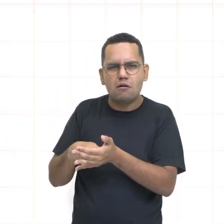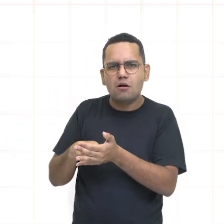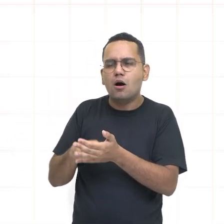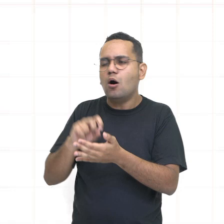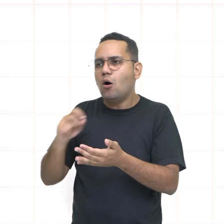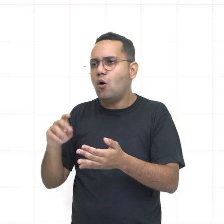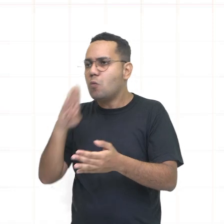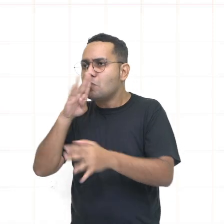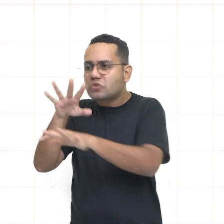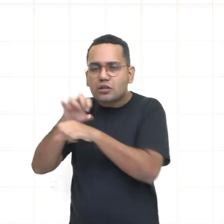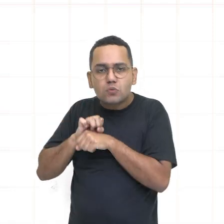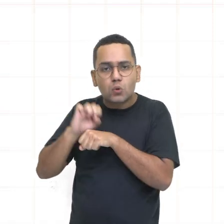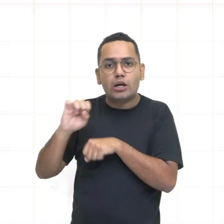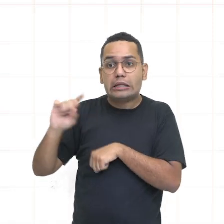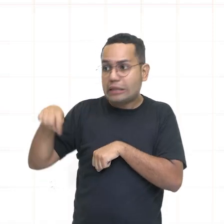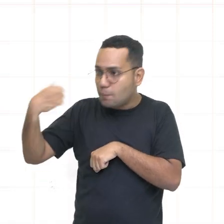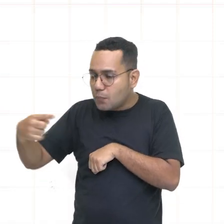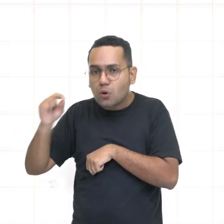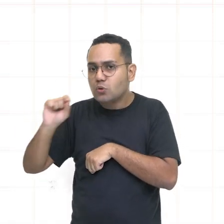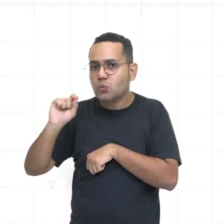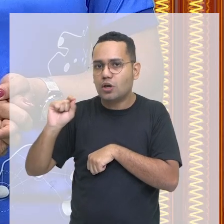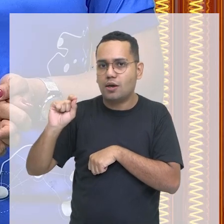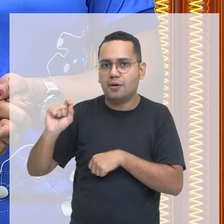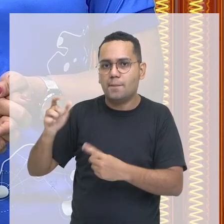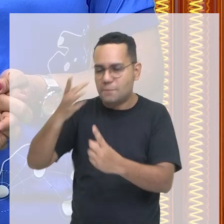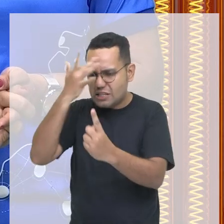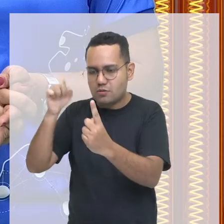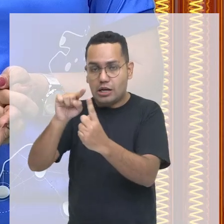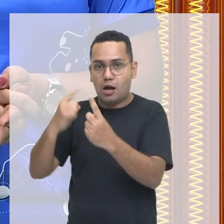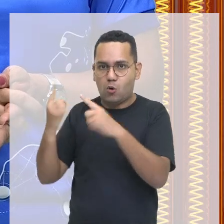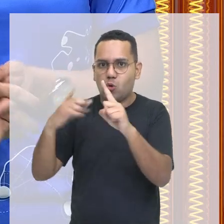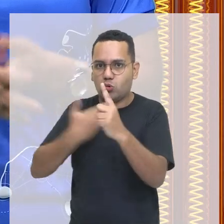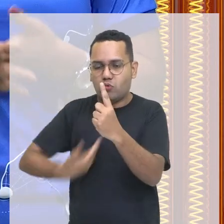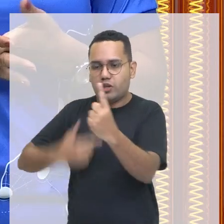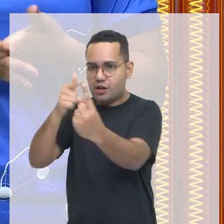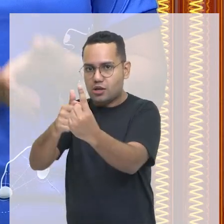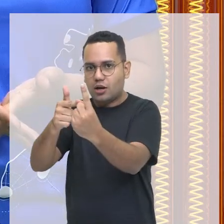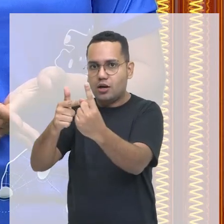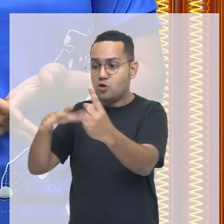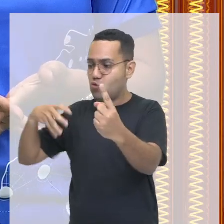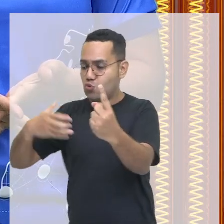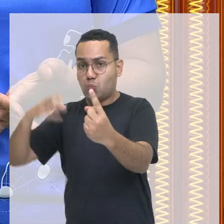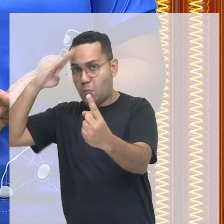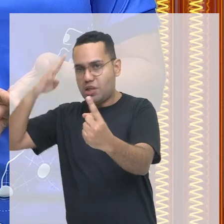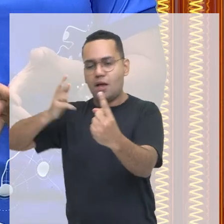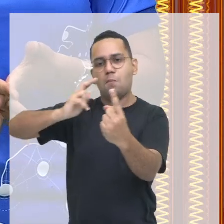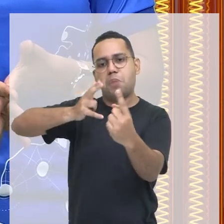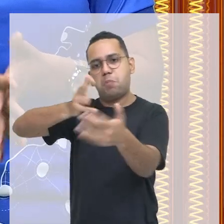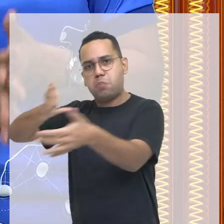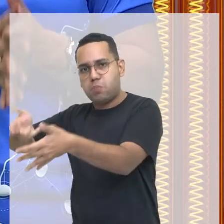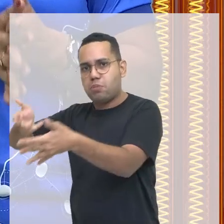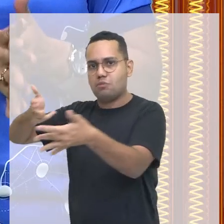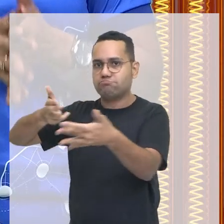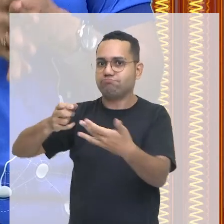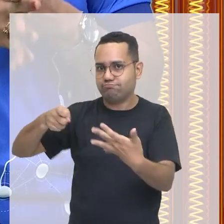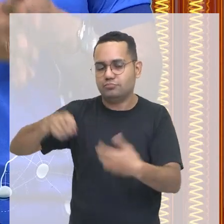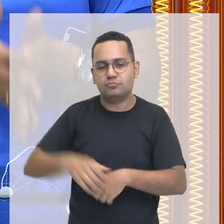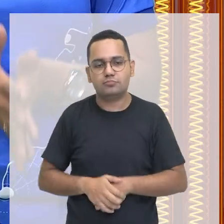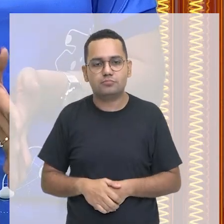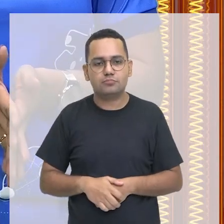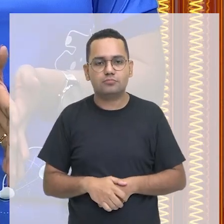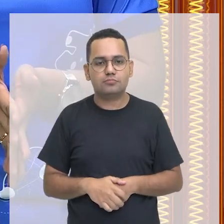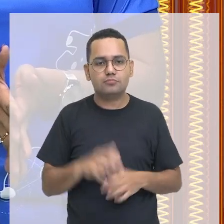exterminados. Vamos agora falar sobre o stalinismo, que ocorreu na União Soviética, certo? O que